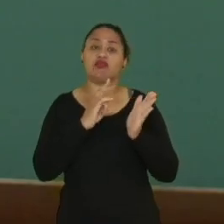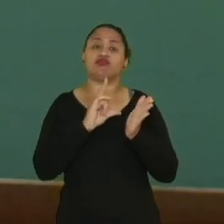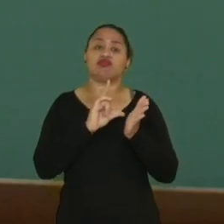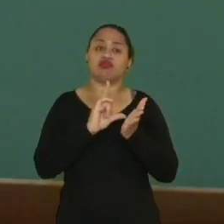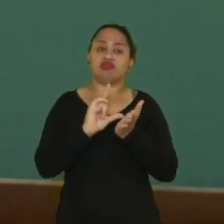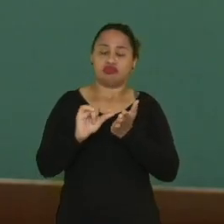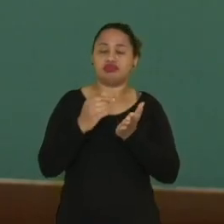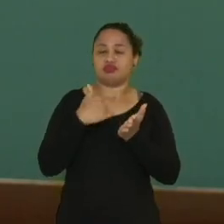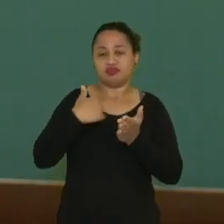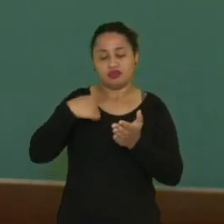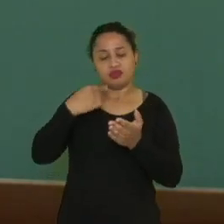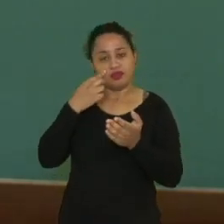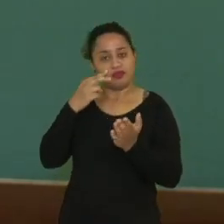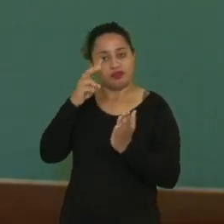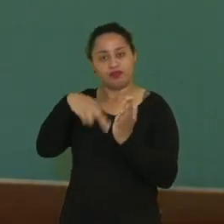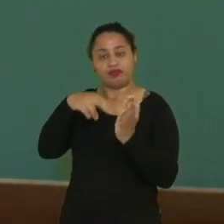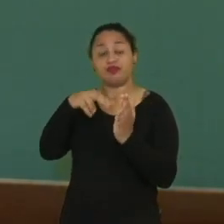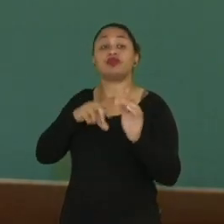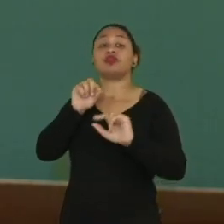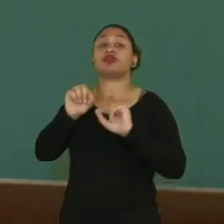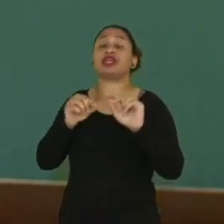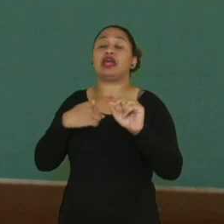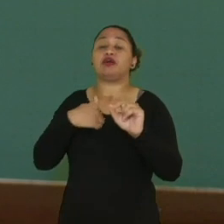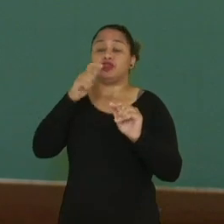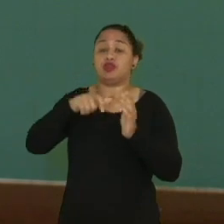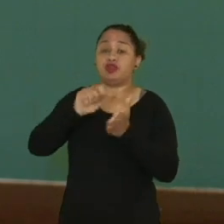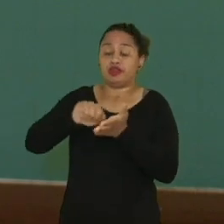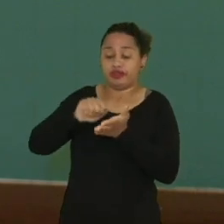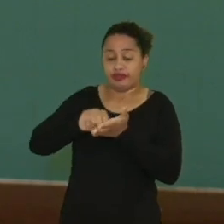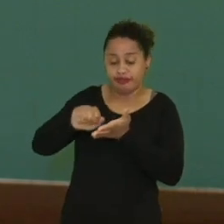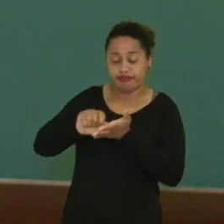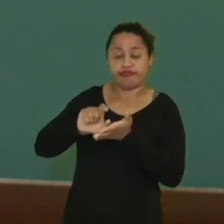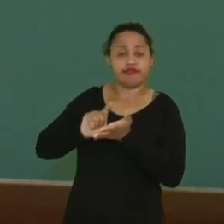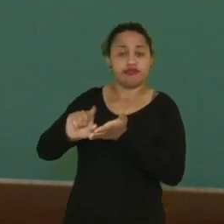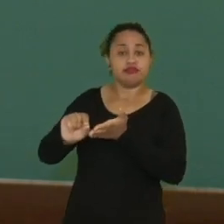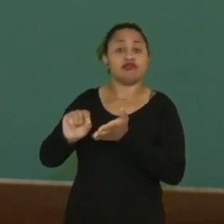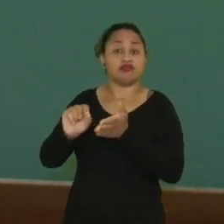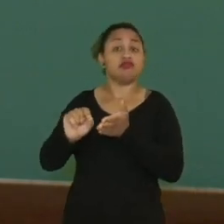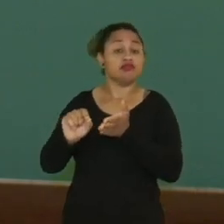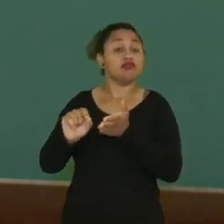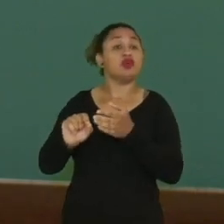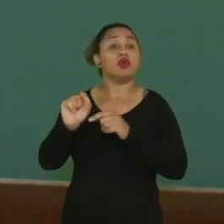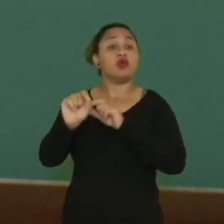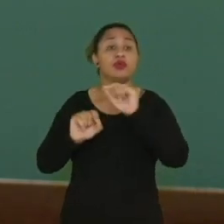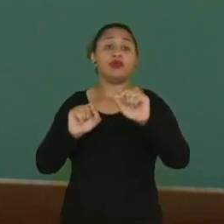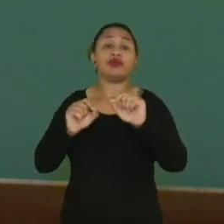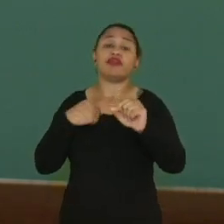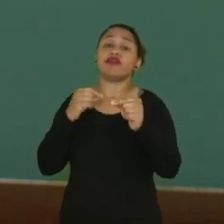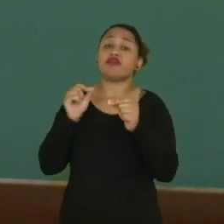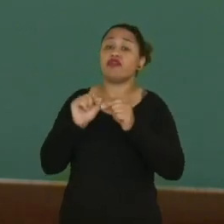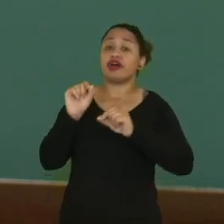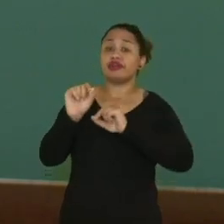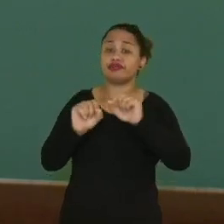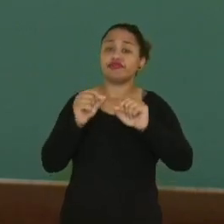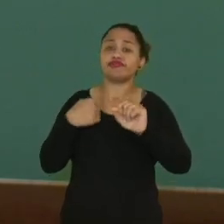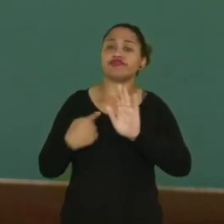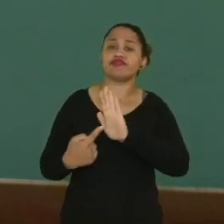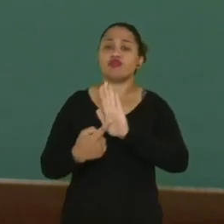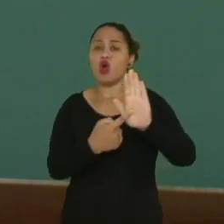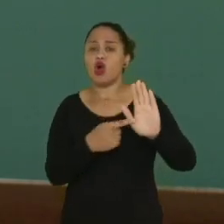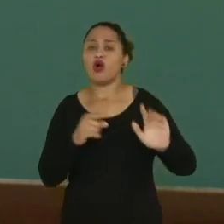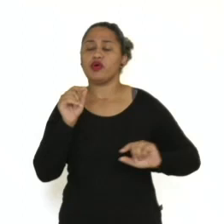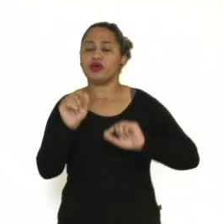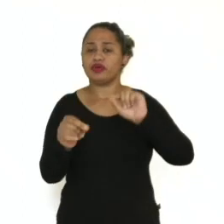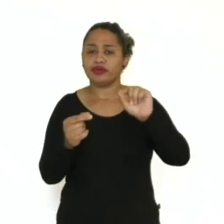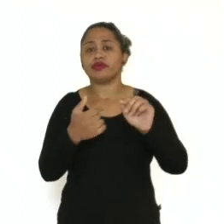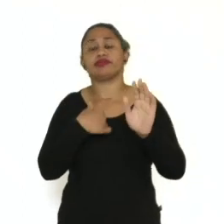analisando, por exemplo, a pessoa que compõe o artigo, chamada então de articulista, o que ela faz? Ela apresenta